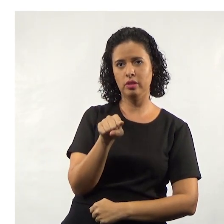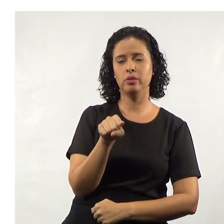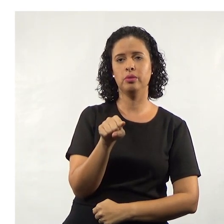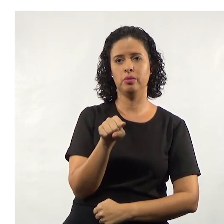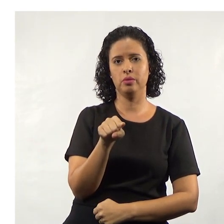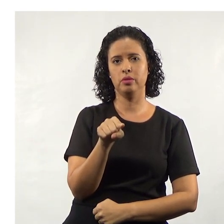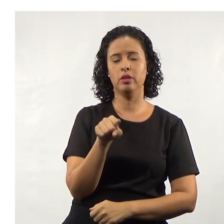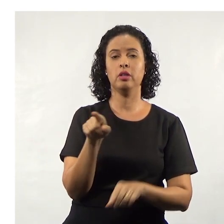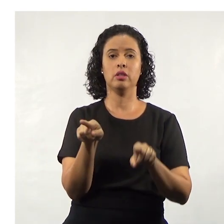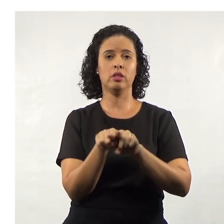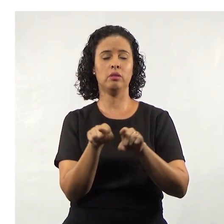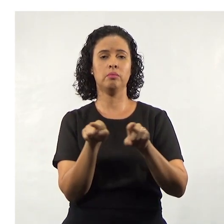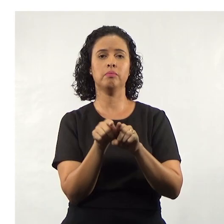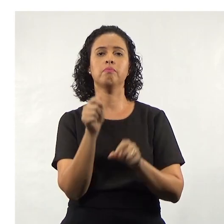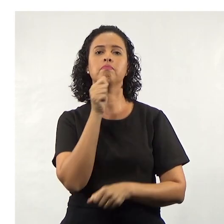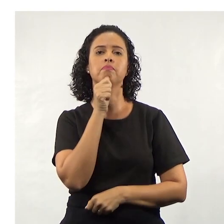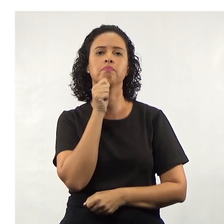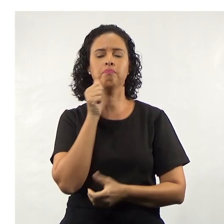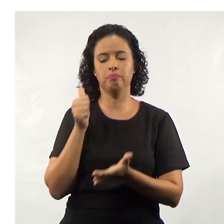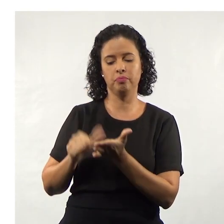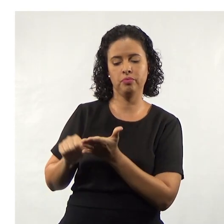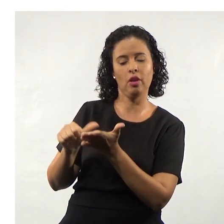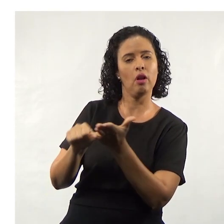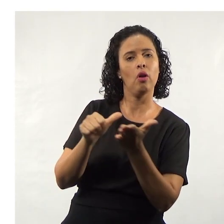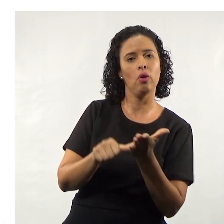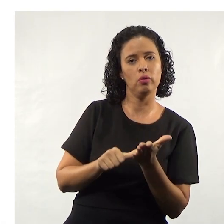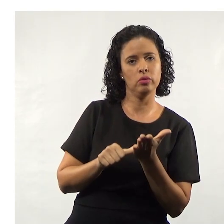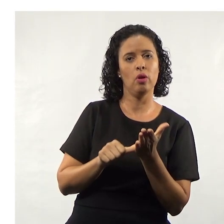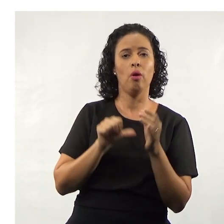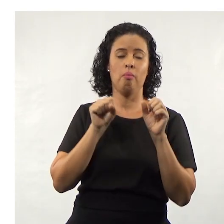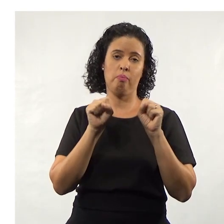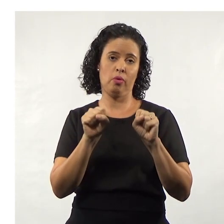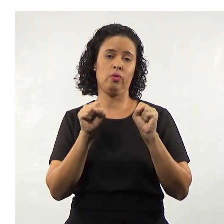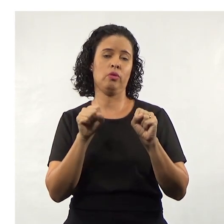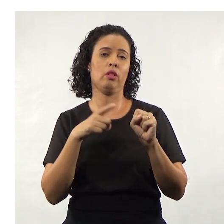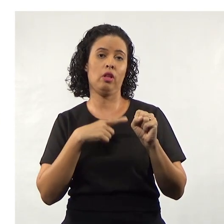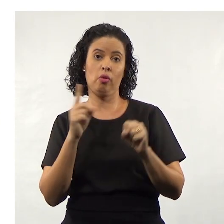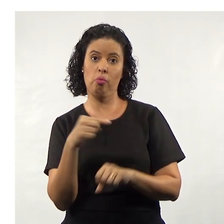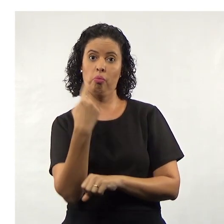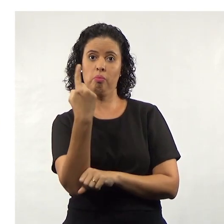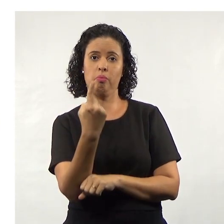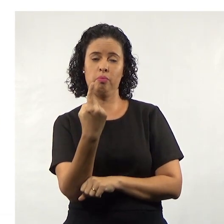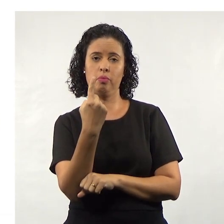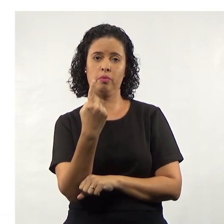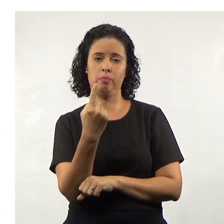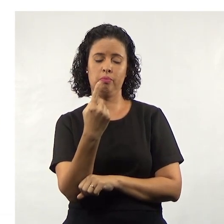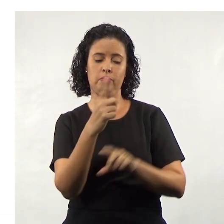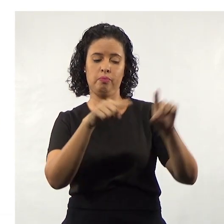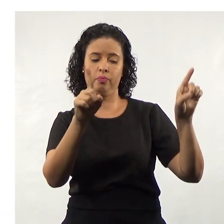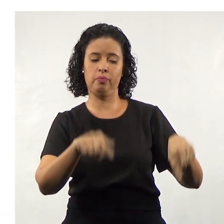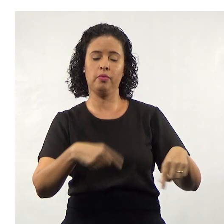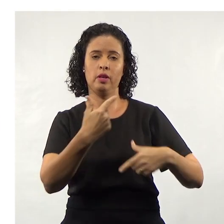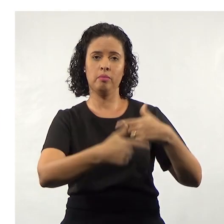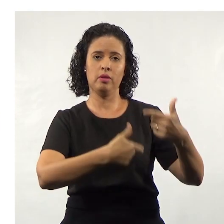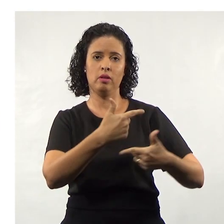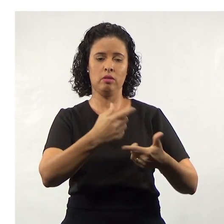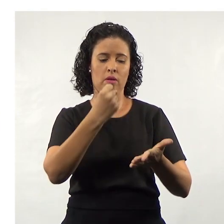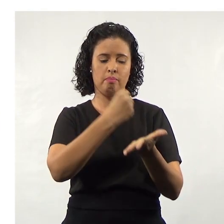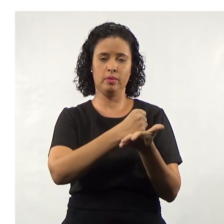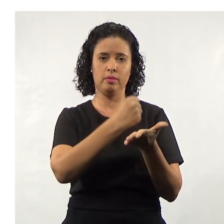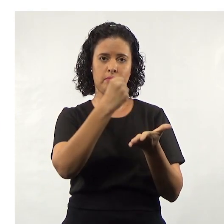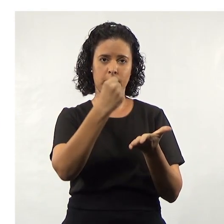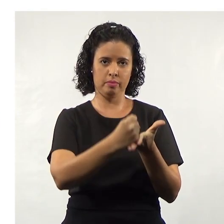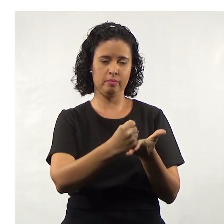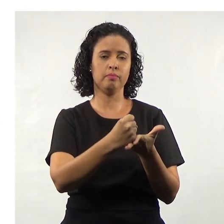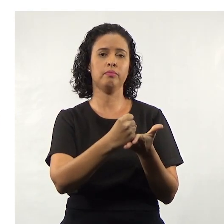e que não possua sócios, tá? Ele até pode ter um funcionário fixo e, é claro,